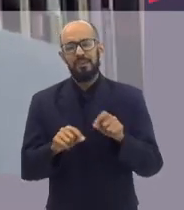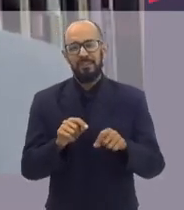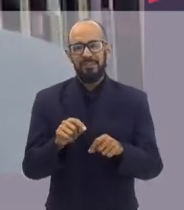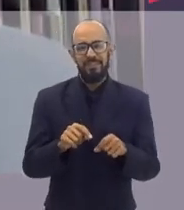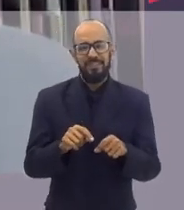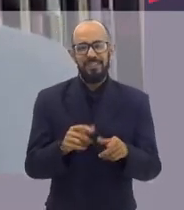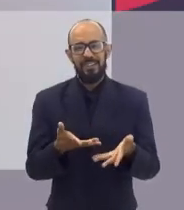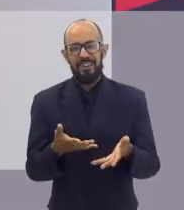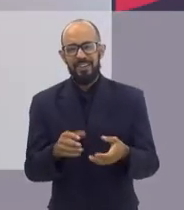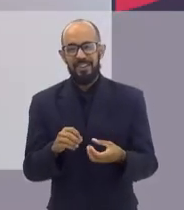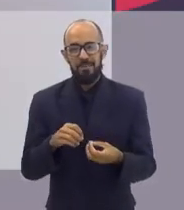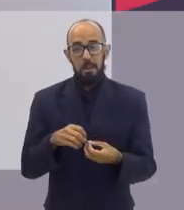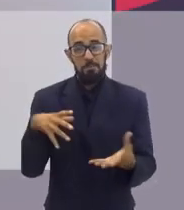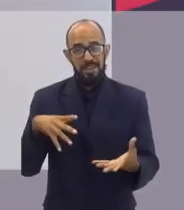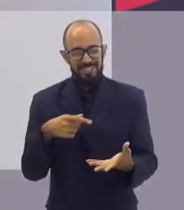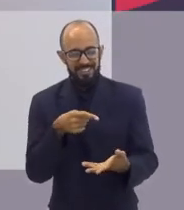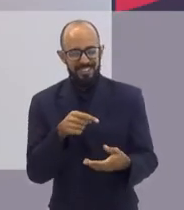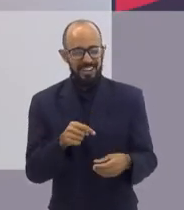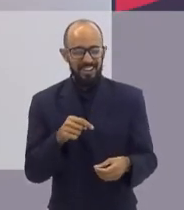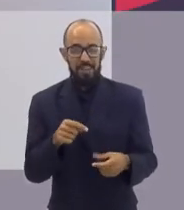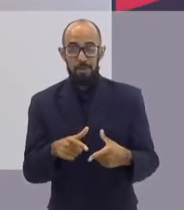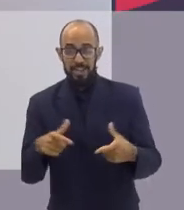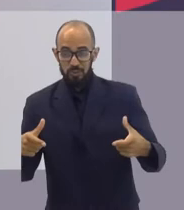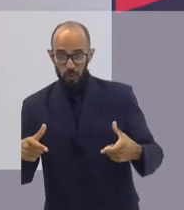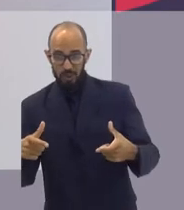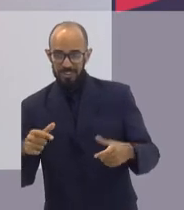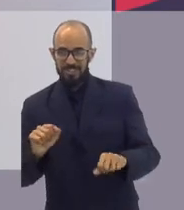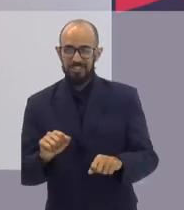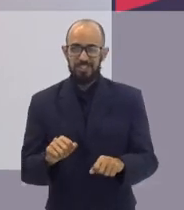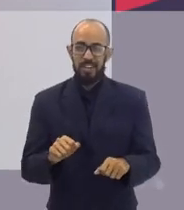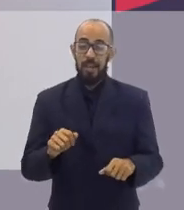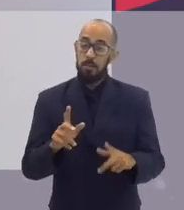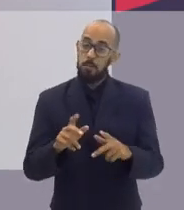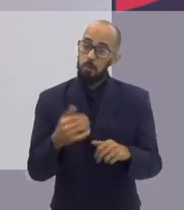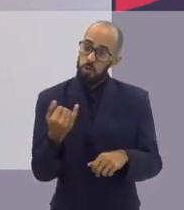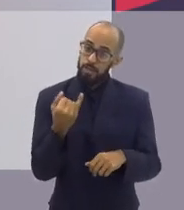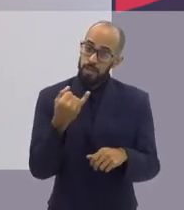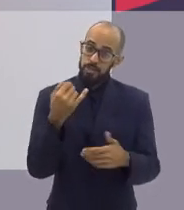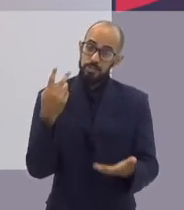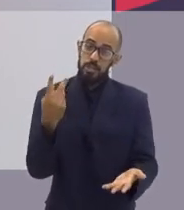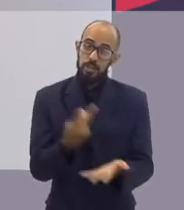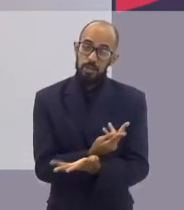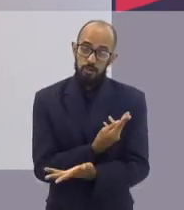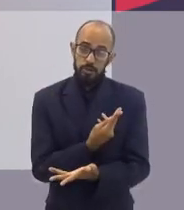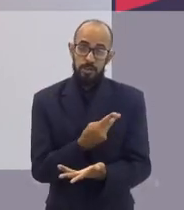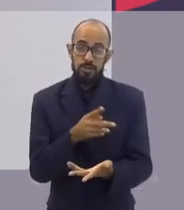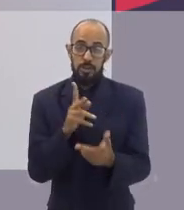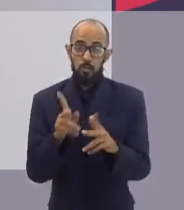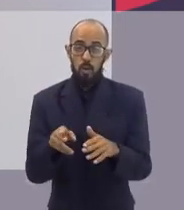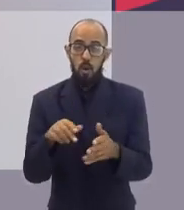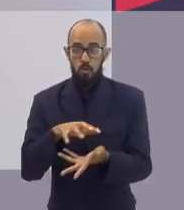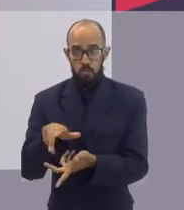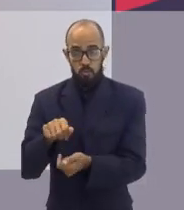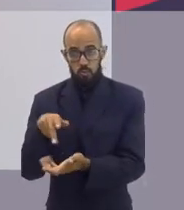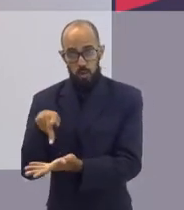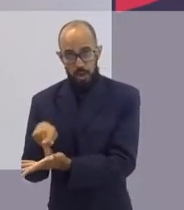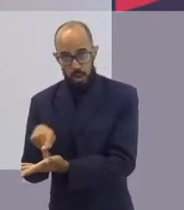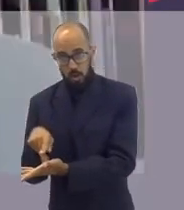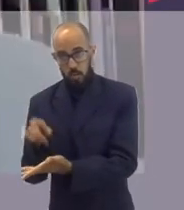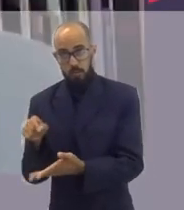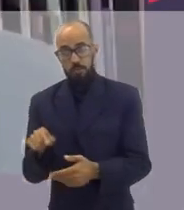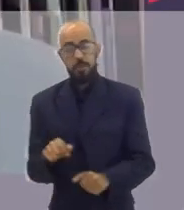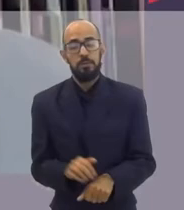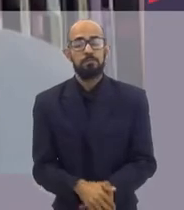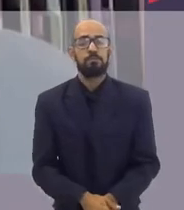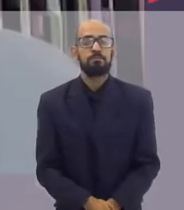né, como cartas que devam à sorte, né? E é importante ser coisas que acontecem no mundo real, né, que faz sentido, né?